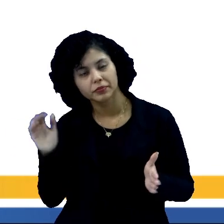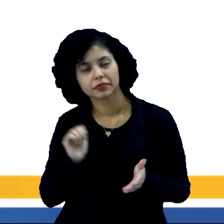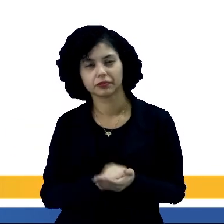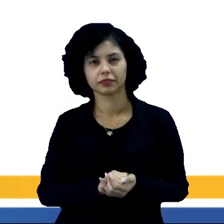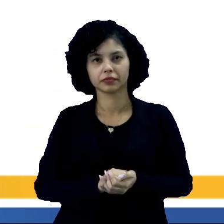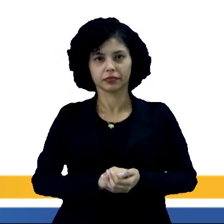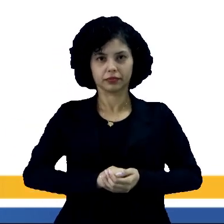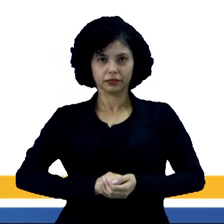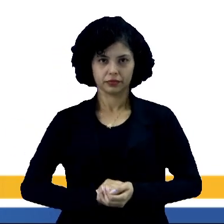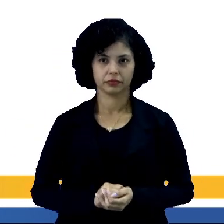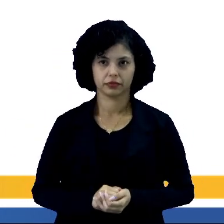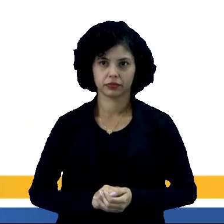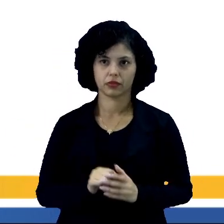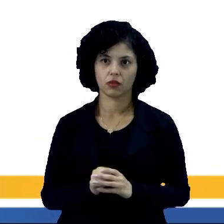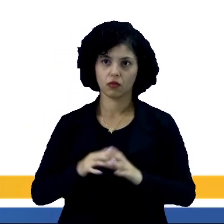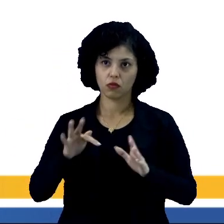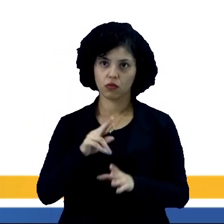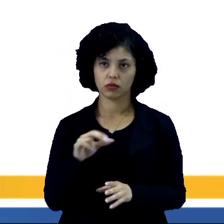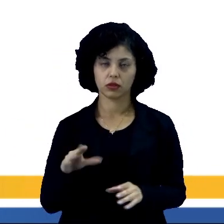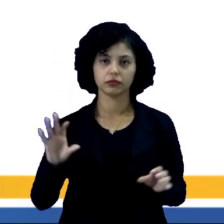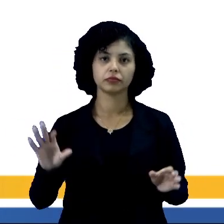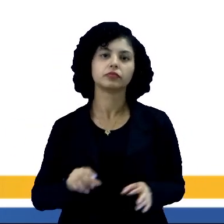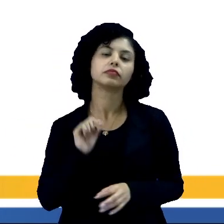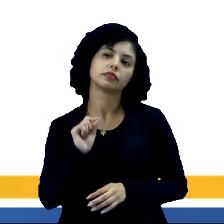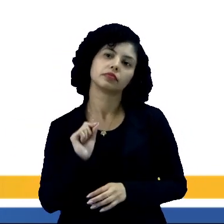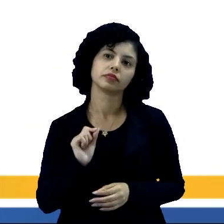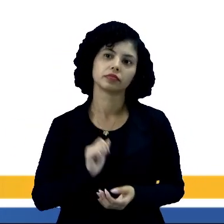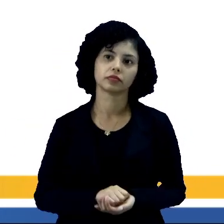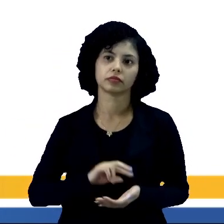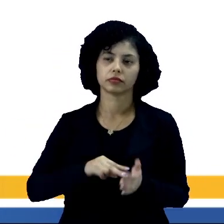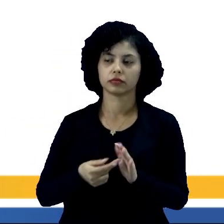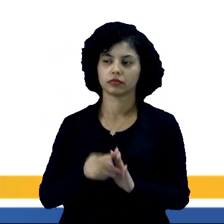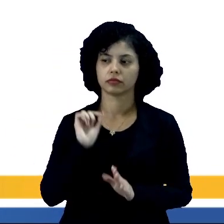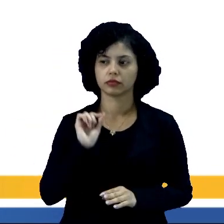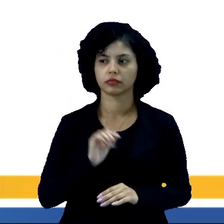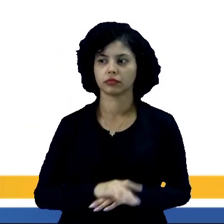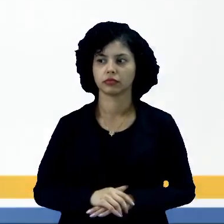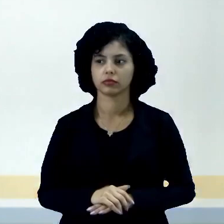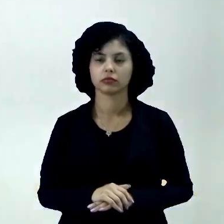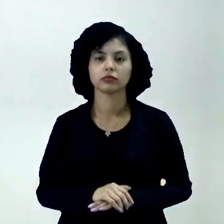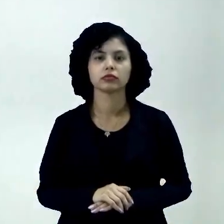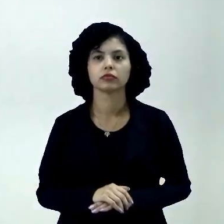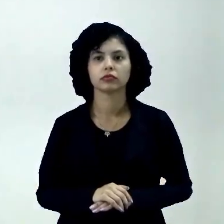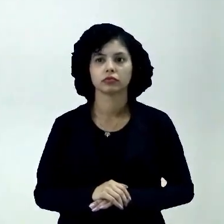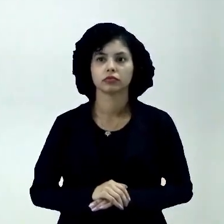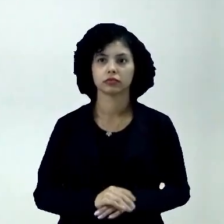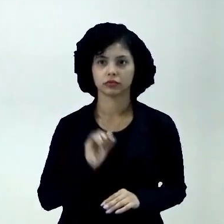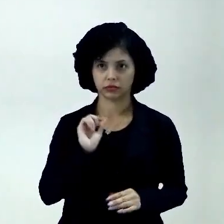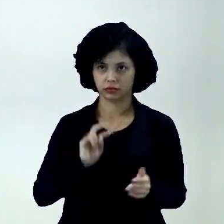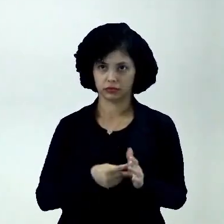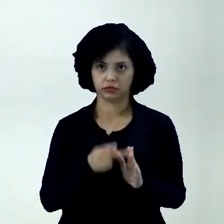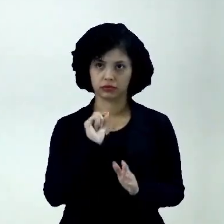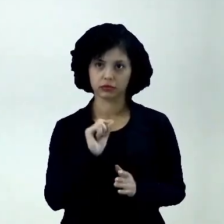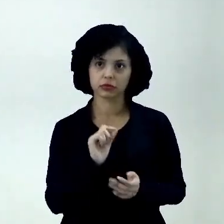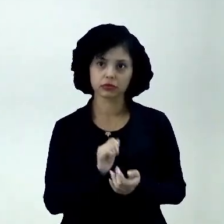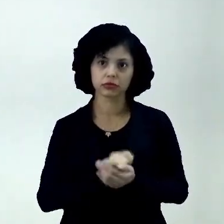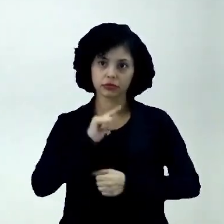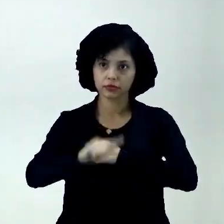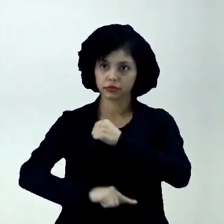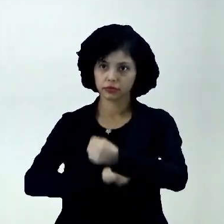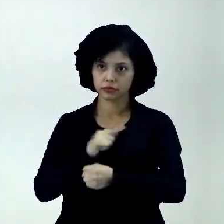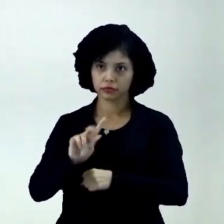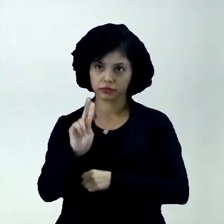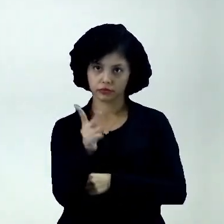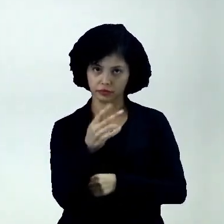momento por essa fusão nuclear. O que quer dizer essa fusão nuclear? Essa fusão nuclear quer dizer que os átomos